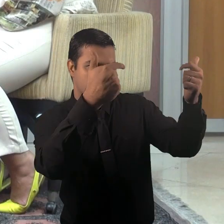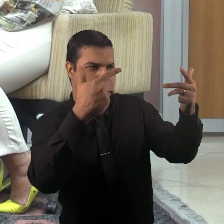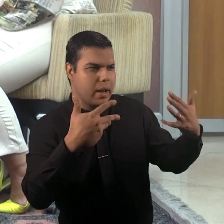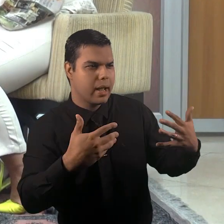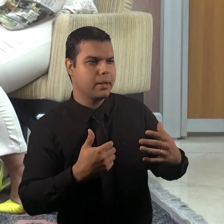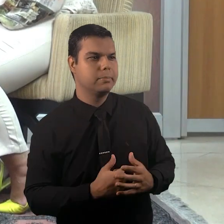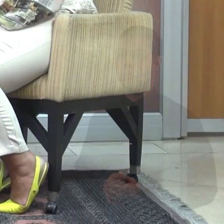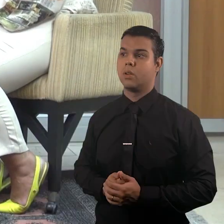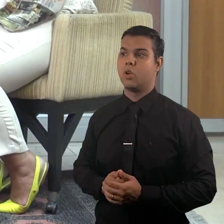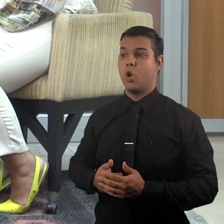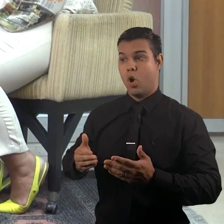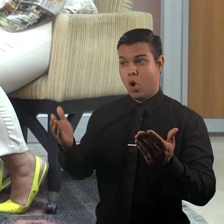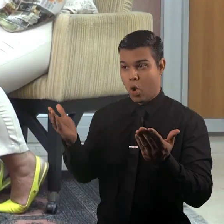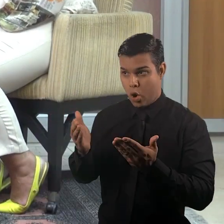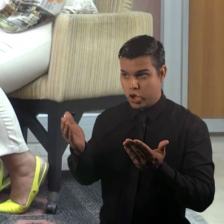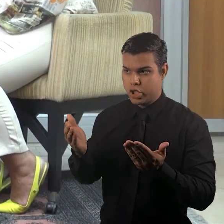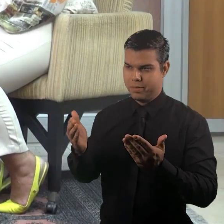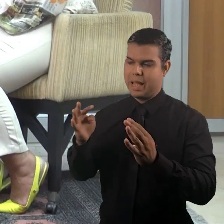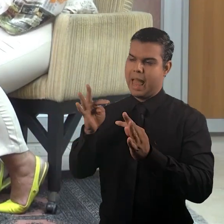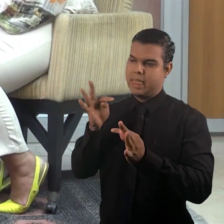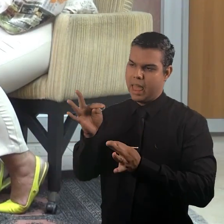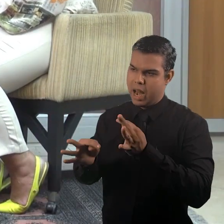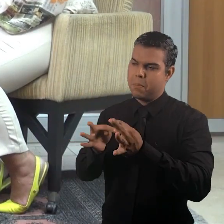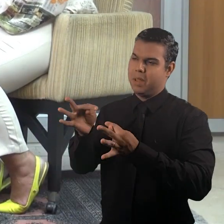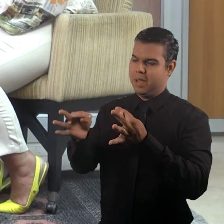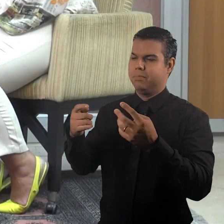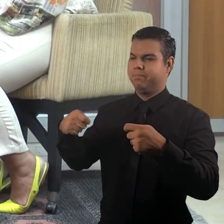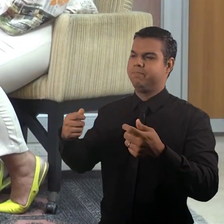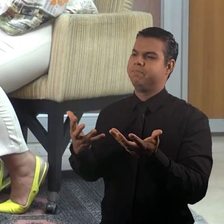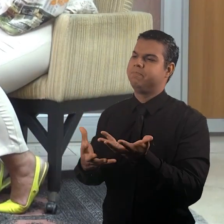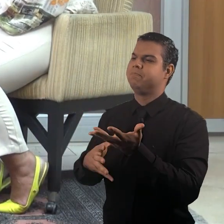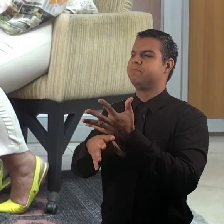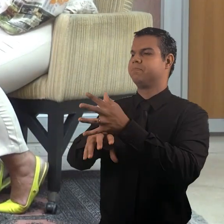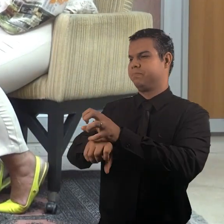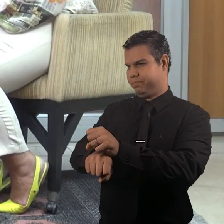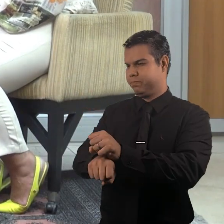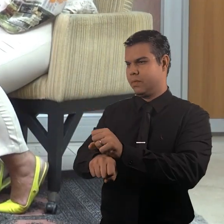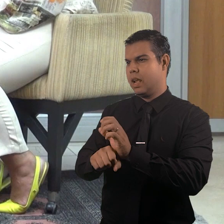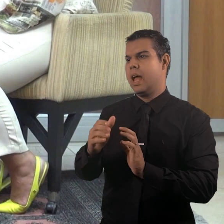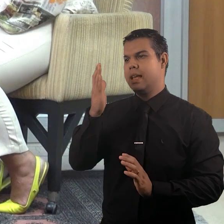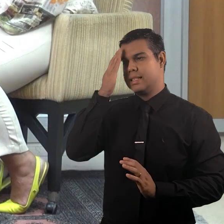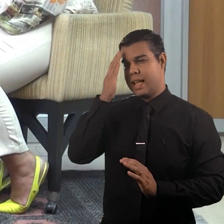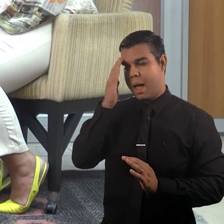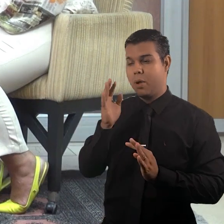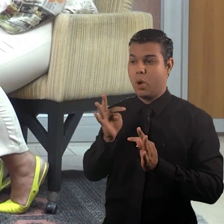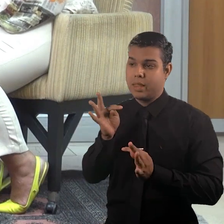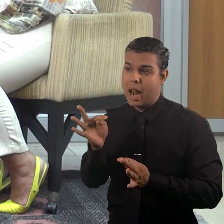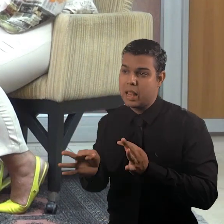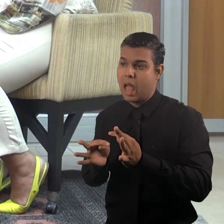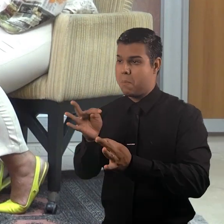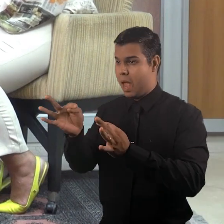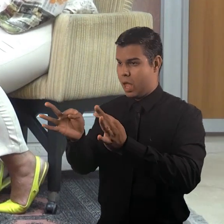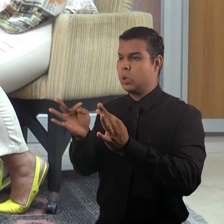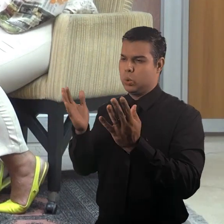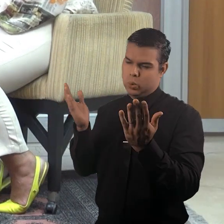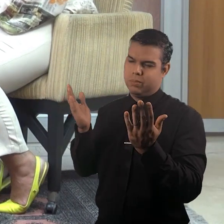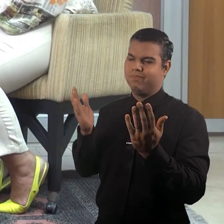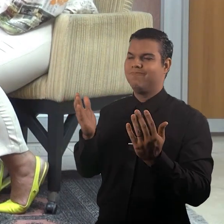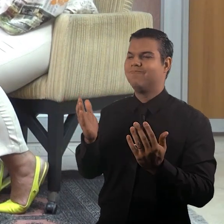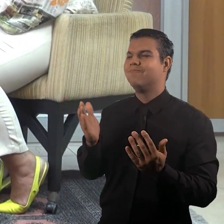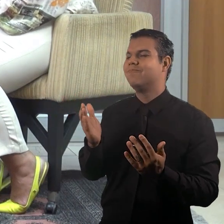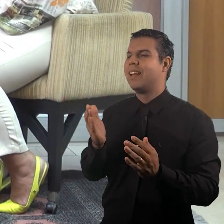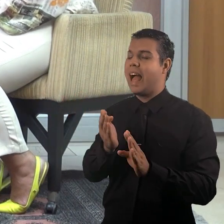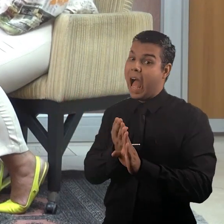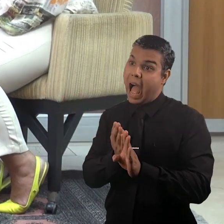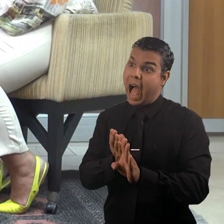funciona isso? Me explica como é que é isso. Hoje, a terapia, né, ela deveria ser multidisciplinar. Então, o tratamento, ele não é mais um tratamento